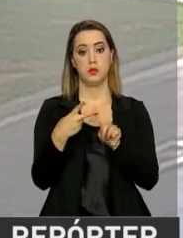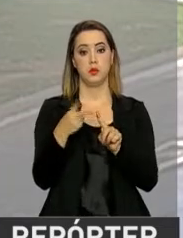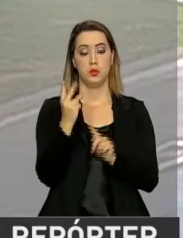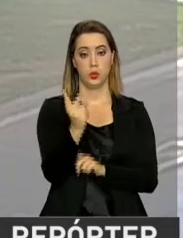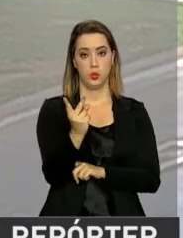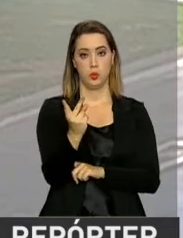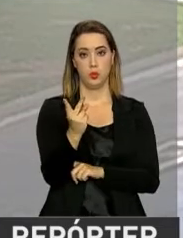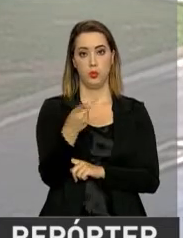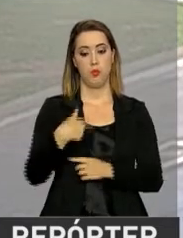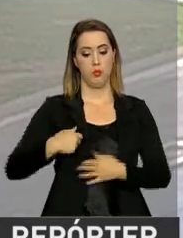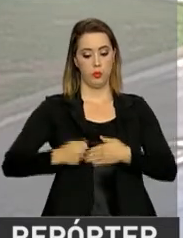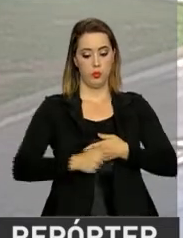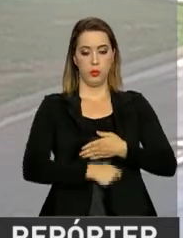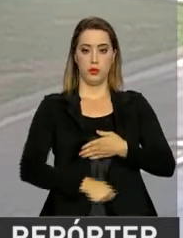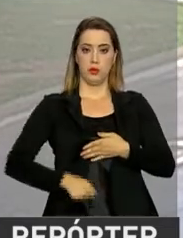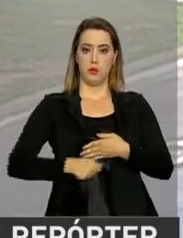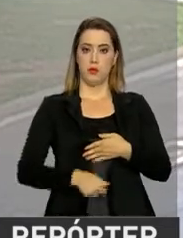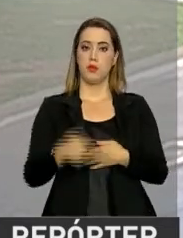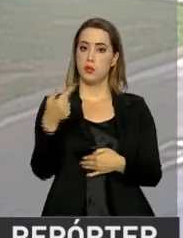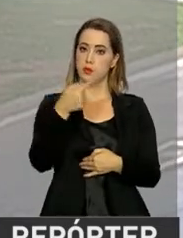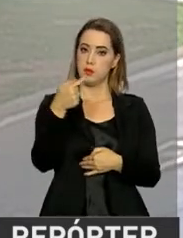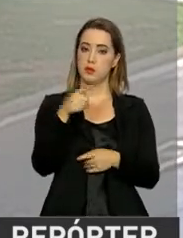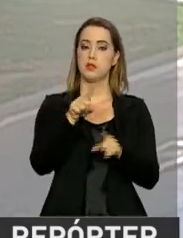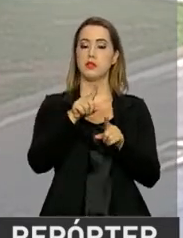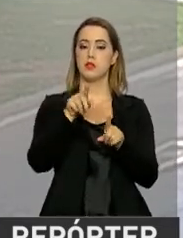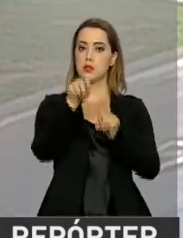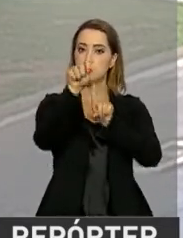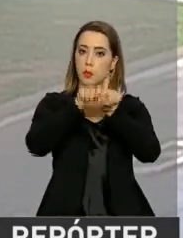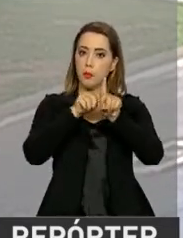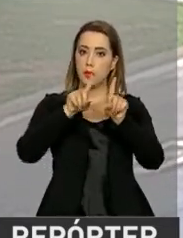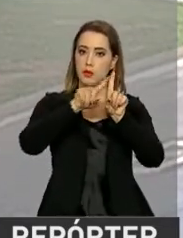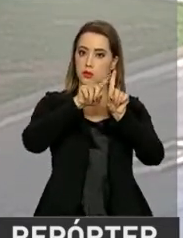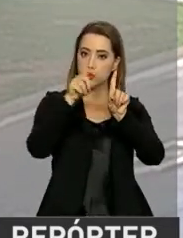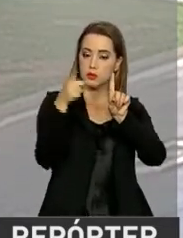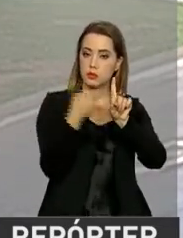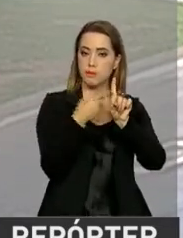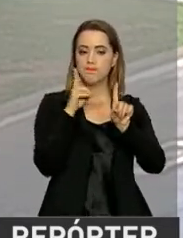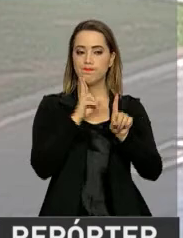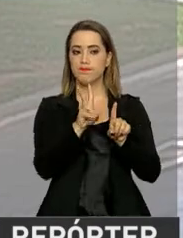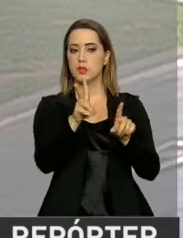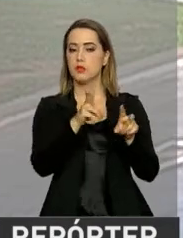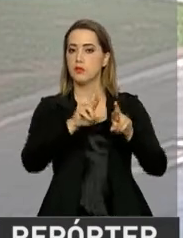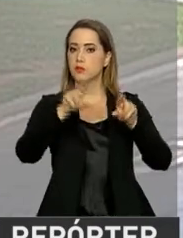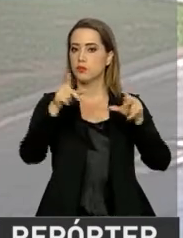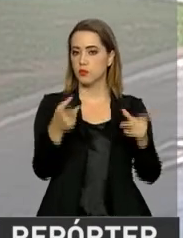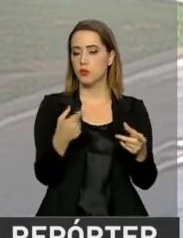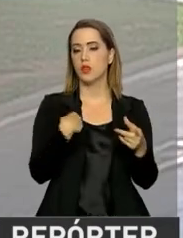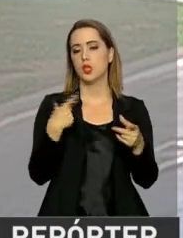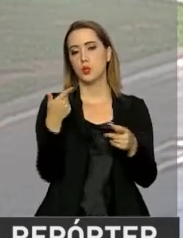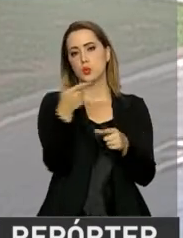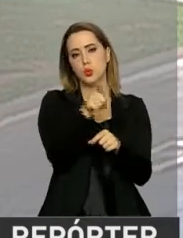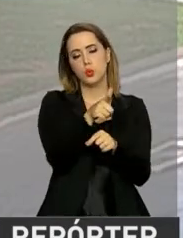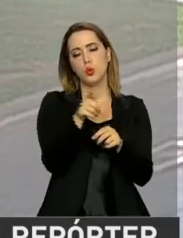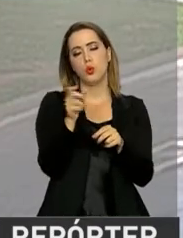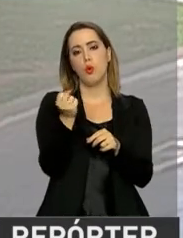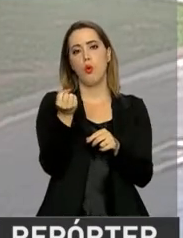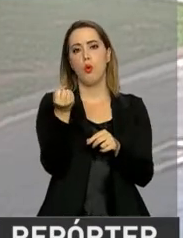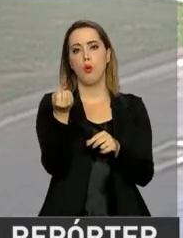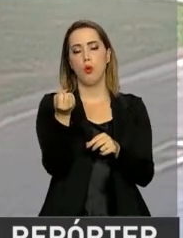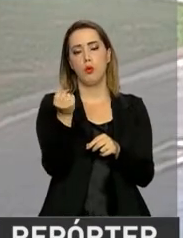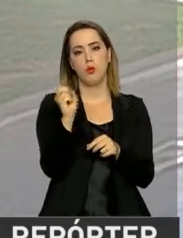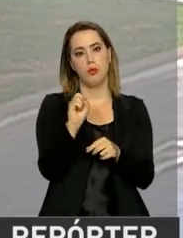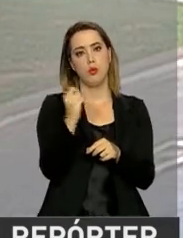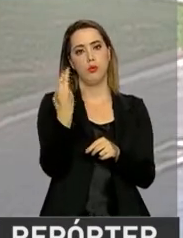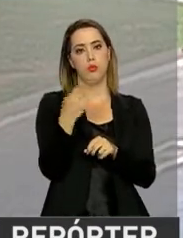no 7º mês de gravidez para identificar possíveis alterações neurológicas no feto. Para isso, o governo federal vai